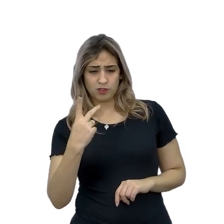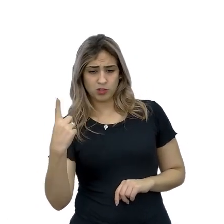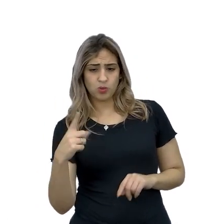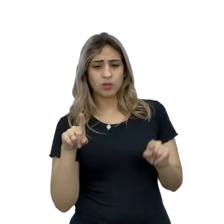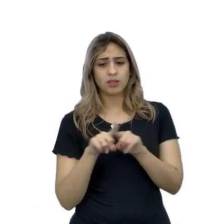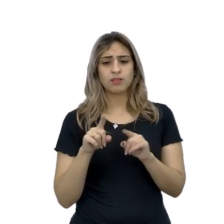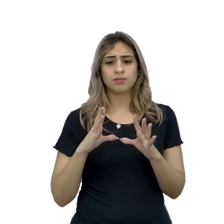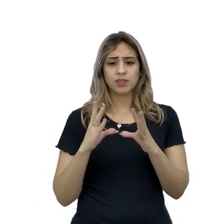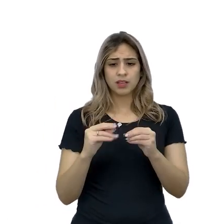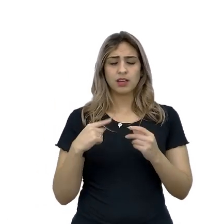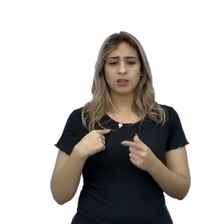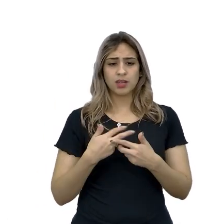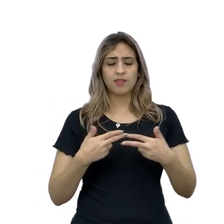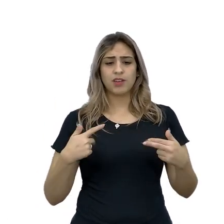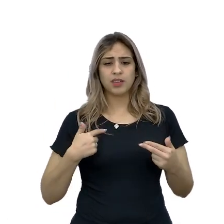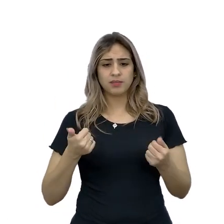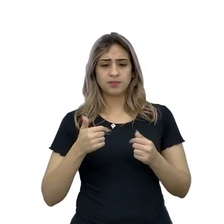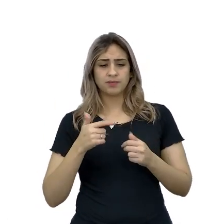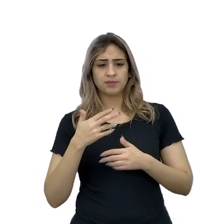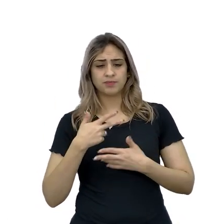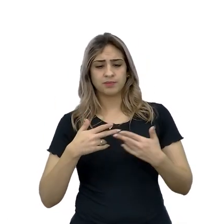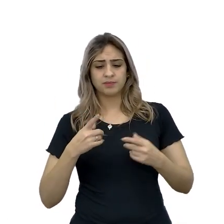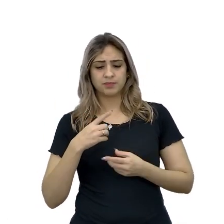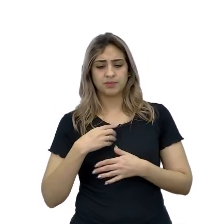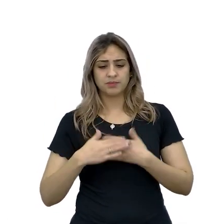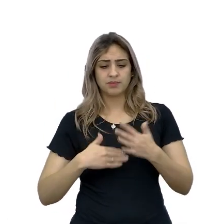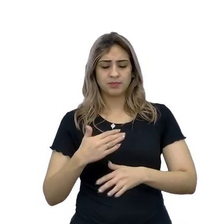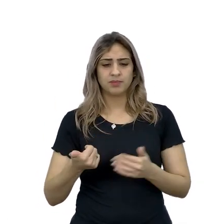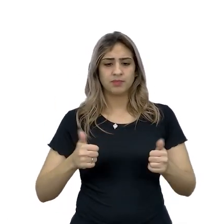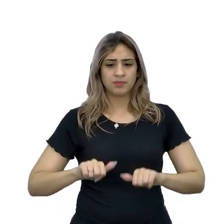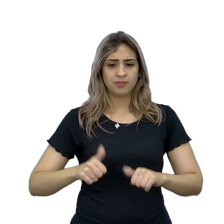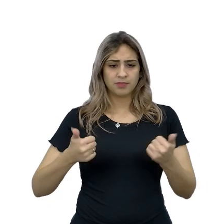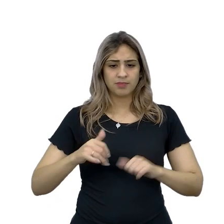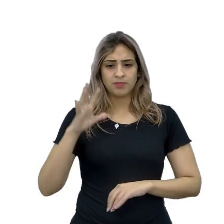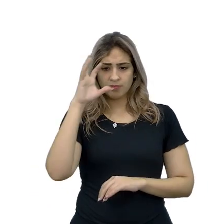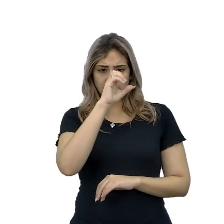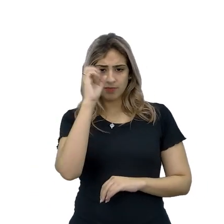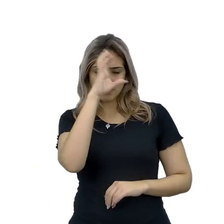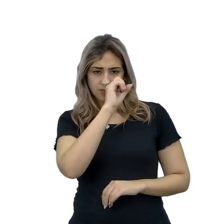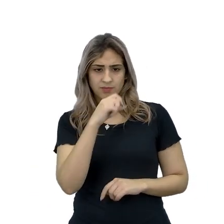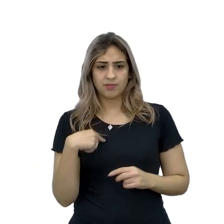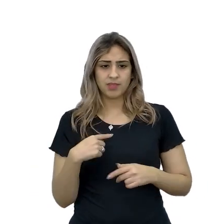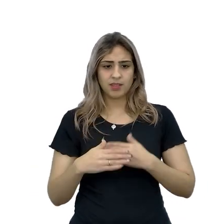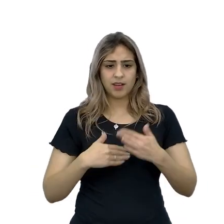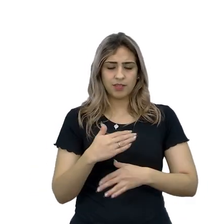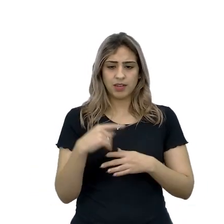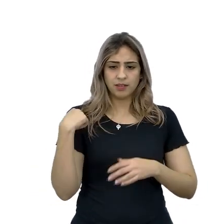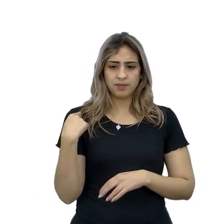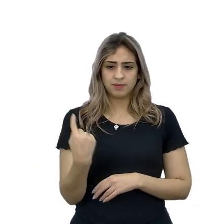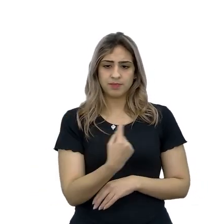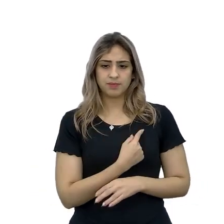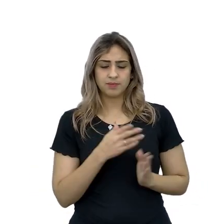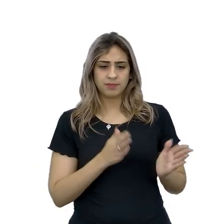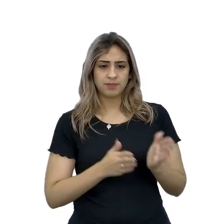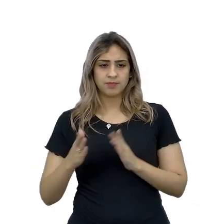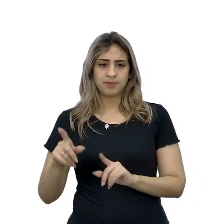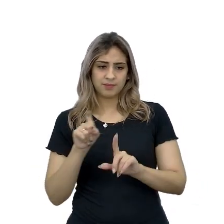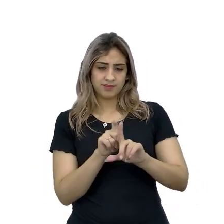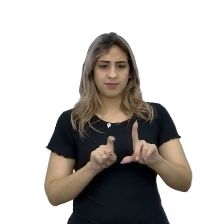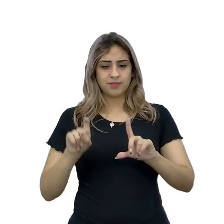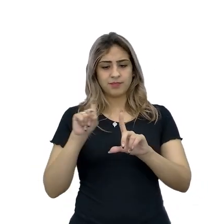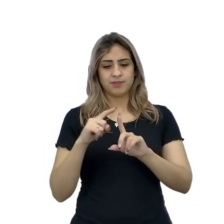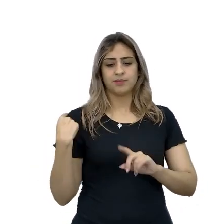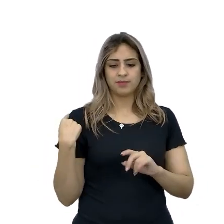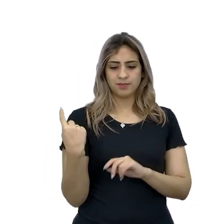Então, são avaliações diagnósticas, avaliações de aprendizagem, né, de sequências digitais,